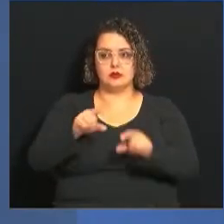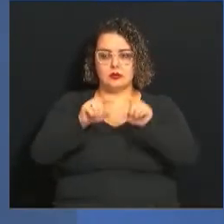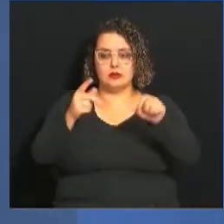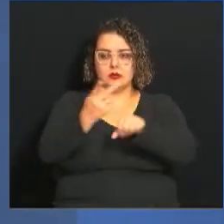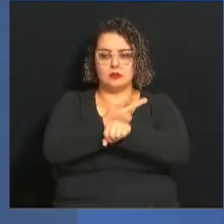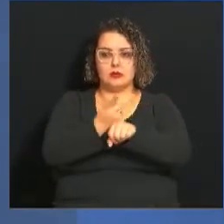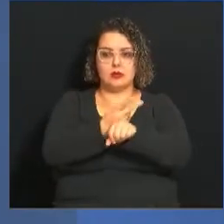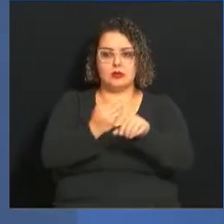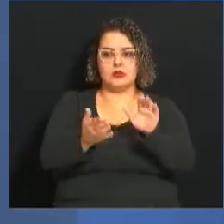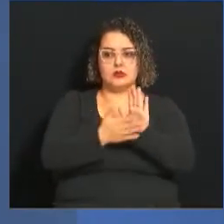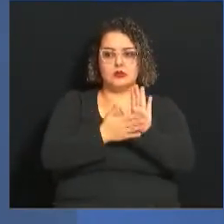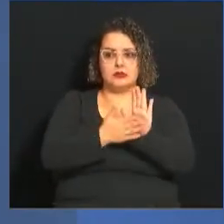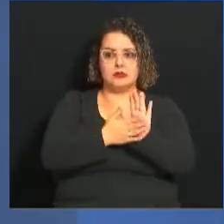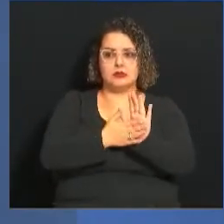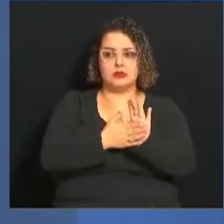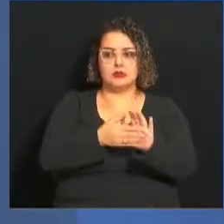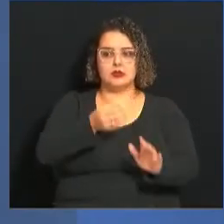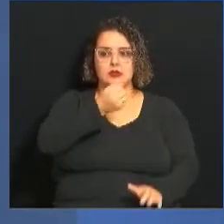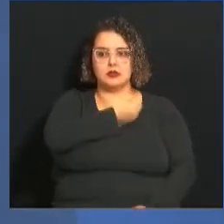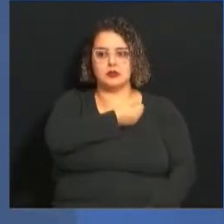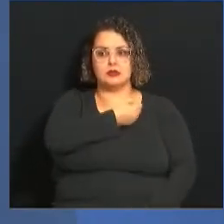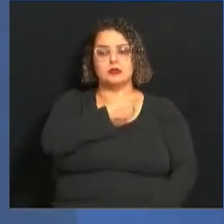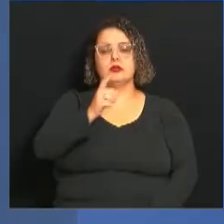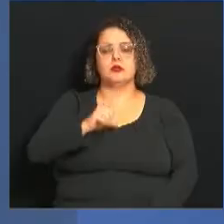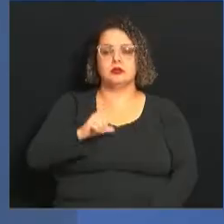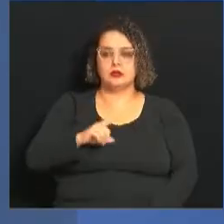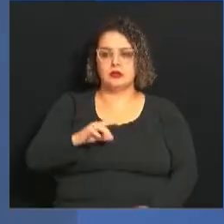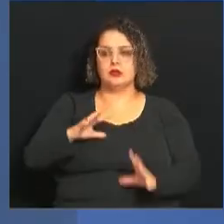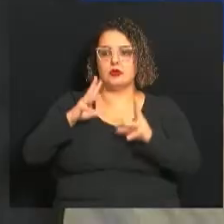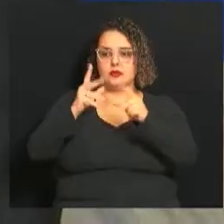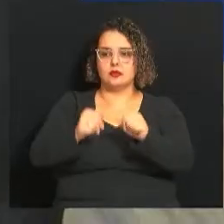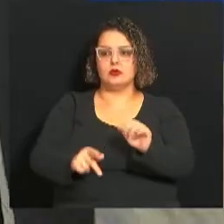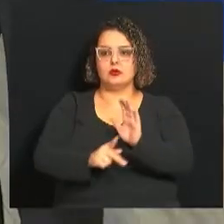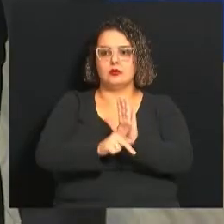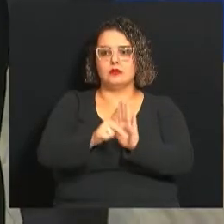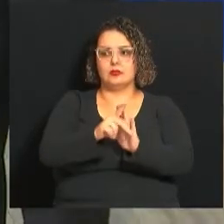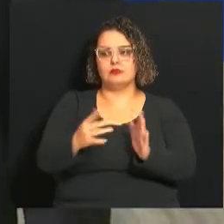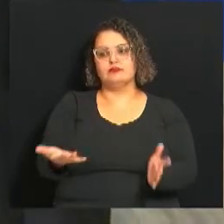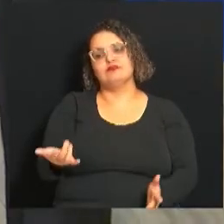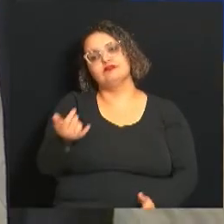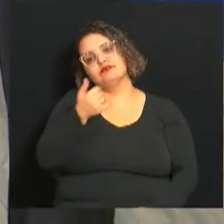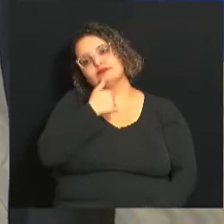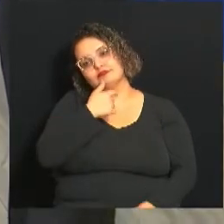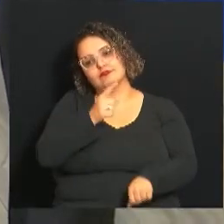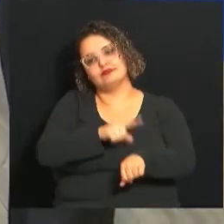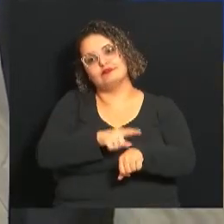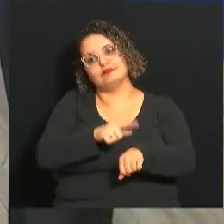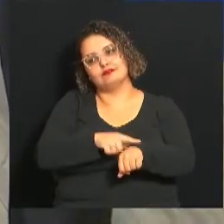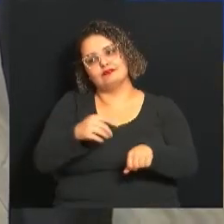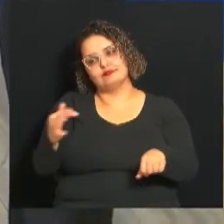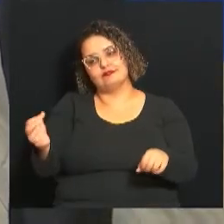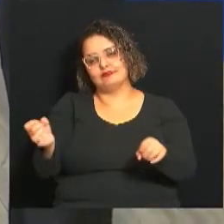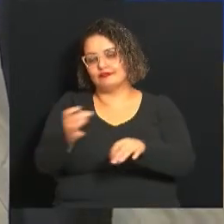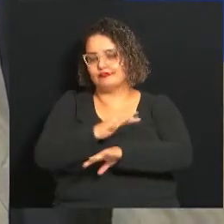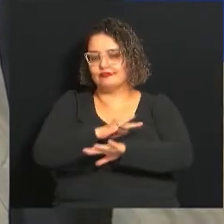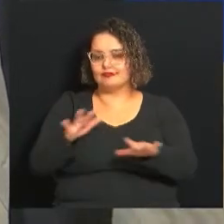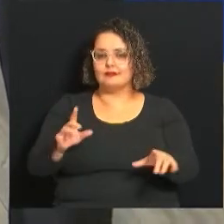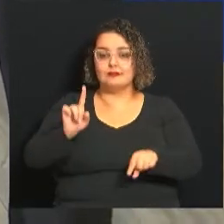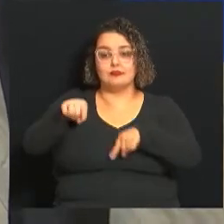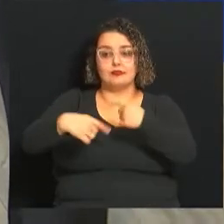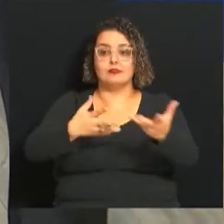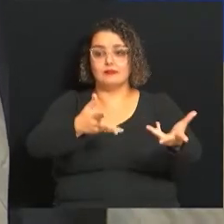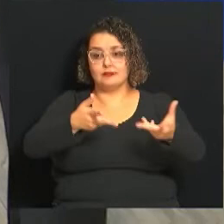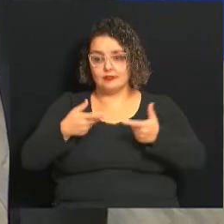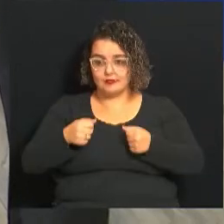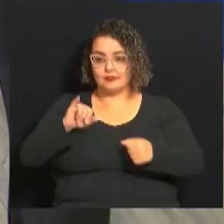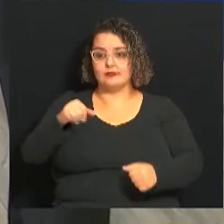proposições, digita esse número e você tem lá a íntegra. Vereador, infelizmente, o nosso tempo acabou, já deixo o convite para uma próxima oportunidade.